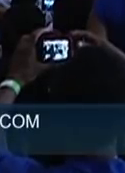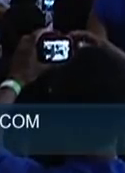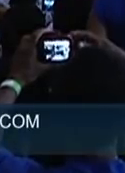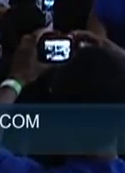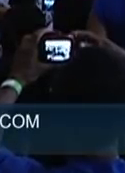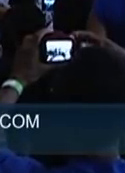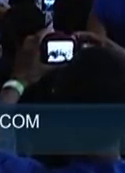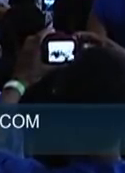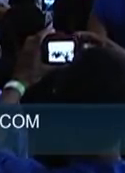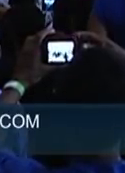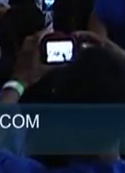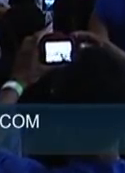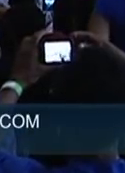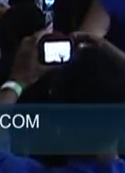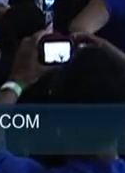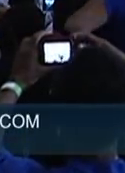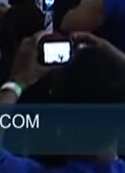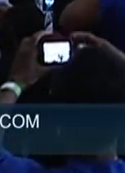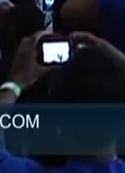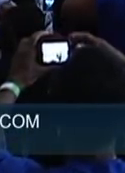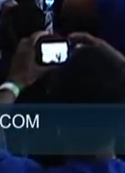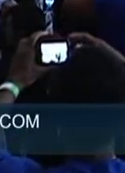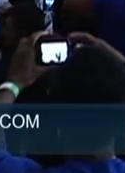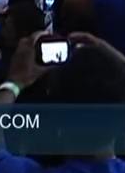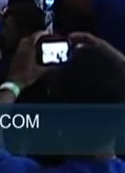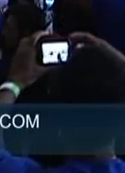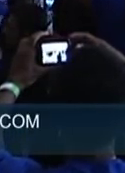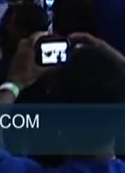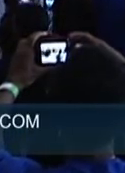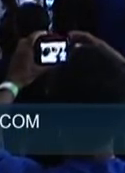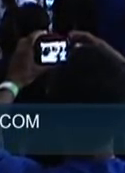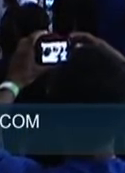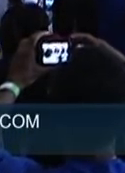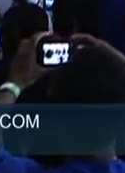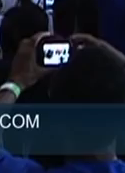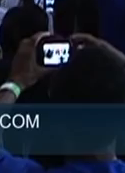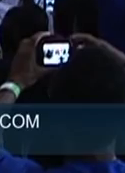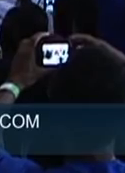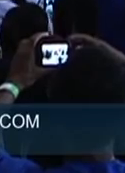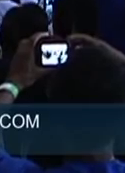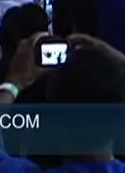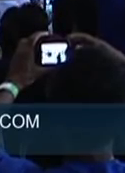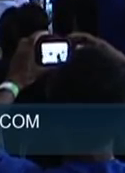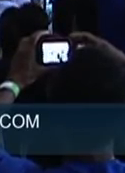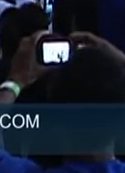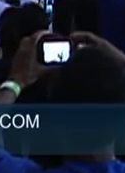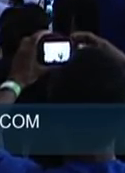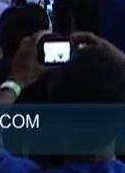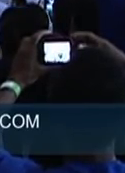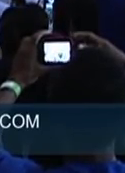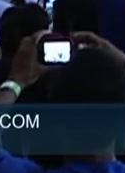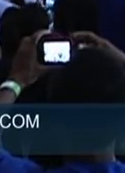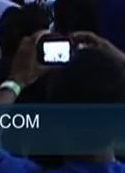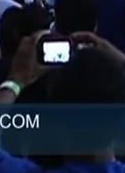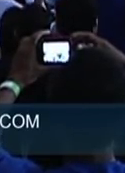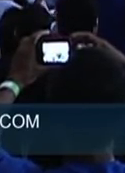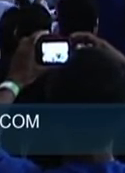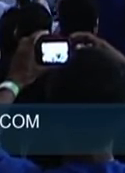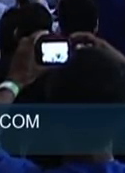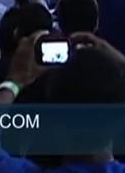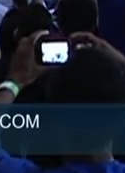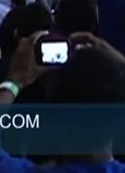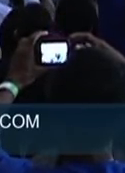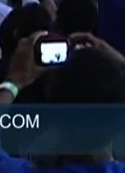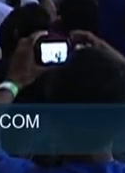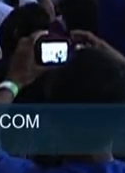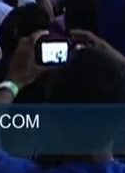Agora sim, vamos ficar todo mundo de pé, diante da bandeira, erguendo as bandeiras e trazer a nossa energia,